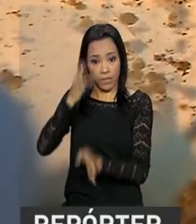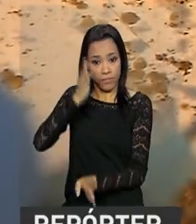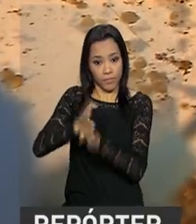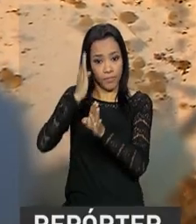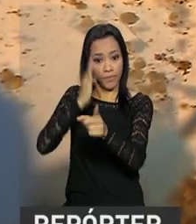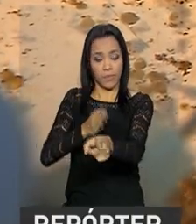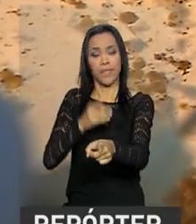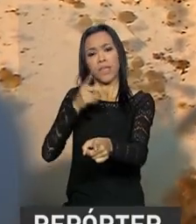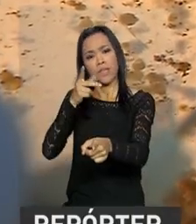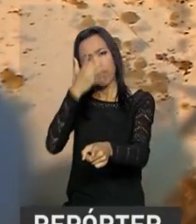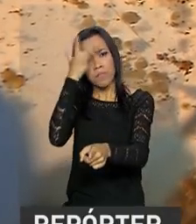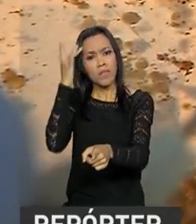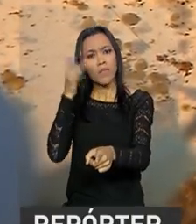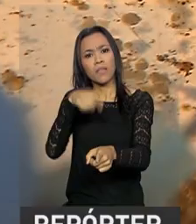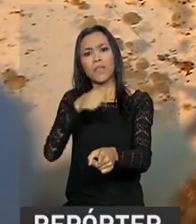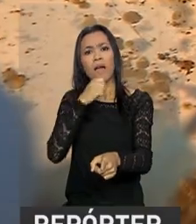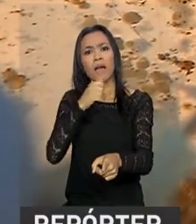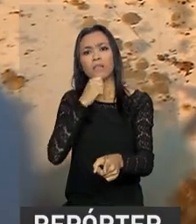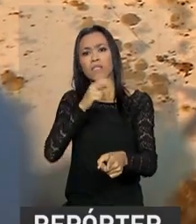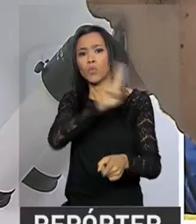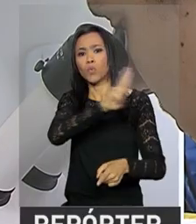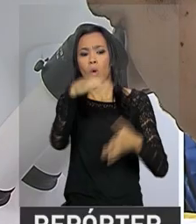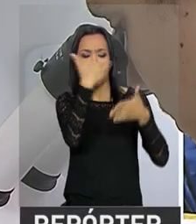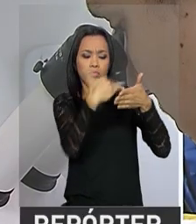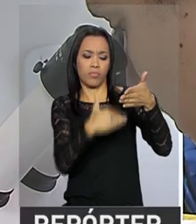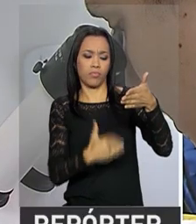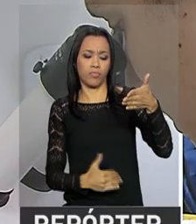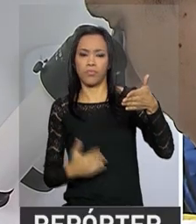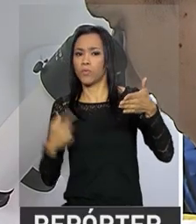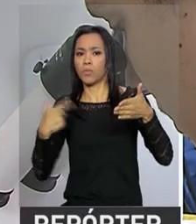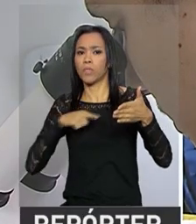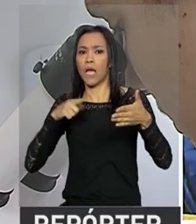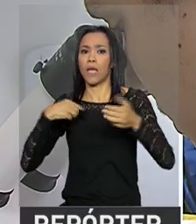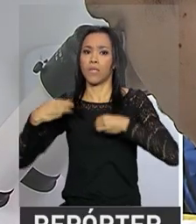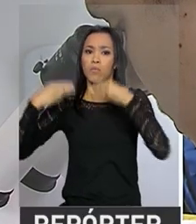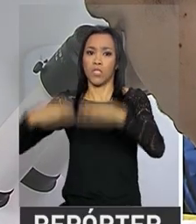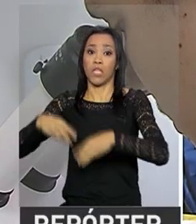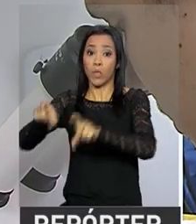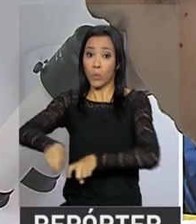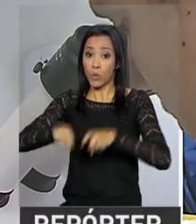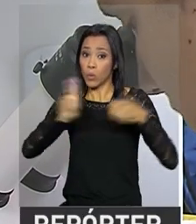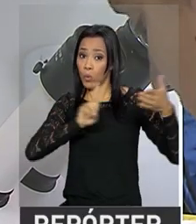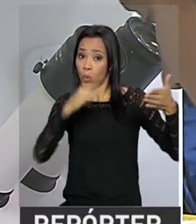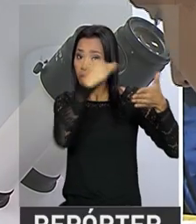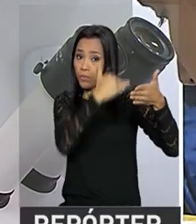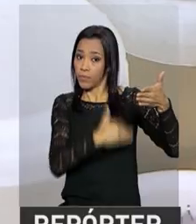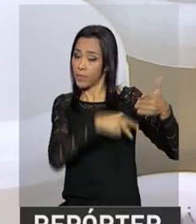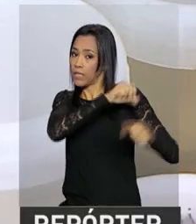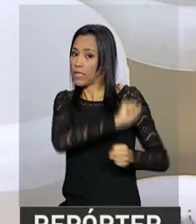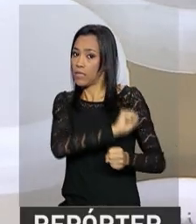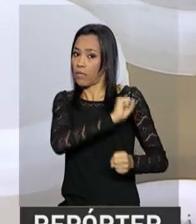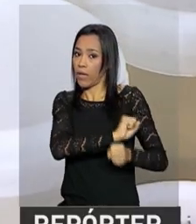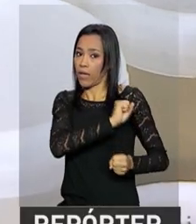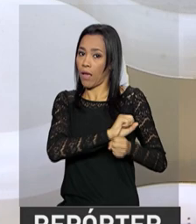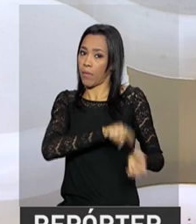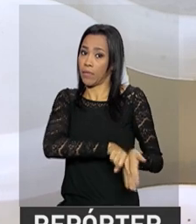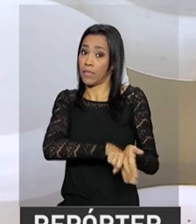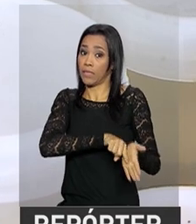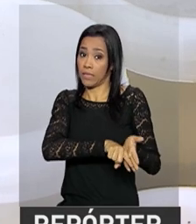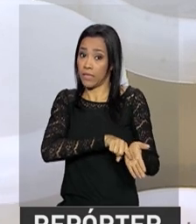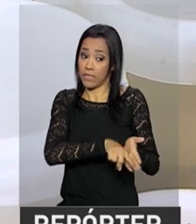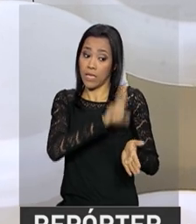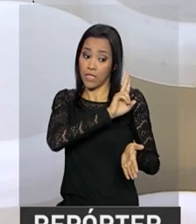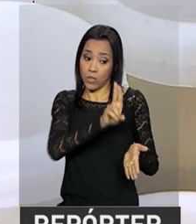pragas nas plantas que ainda não estão na lista do Ministério da Agricultura, de espécies que devem ficar em quarentena. A Embrapa deve enviar esses nomes